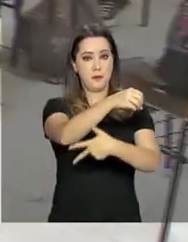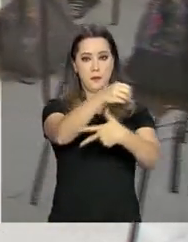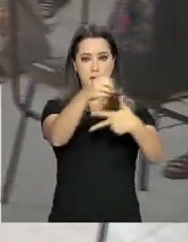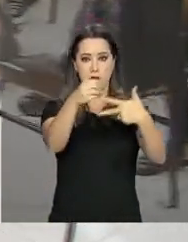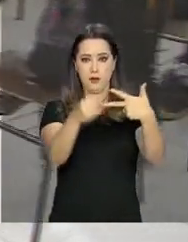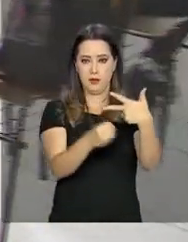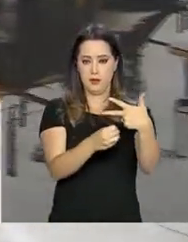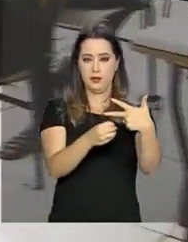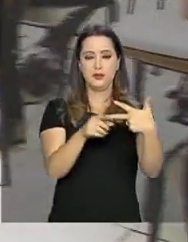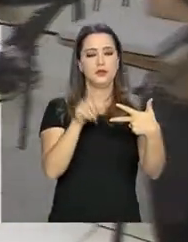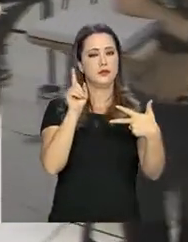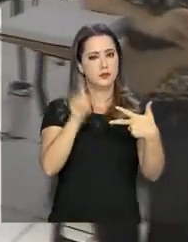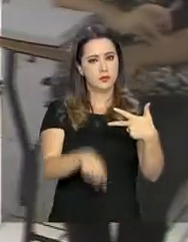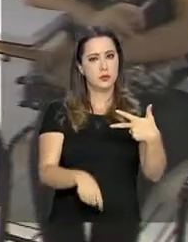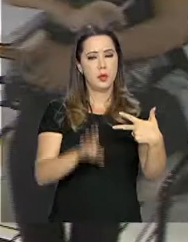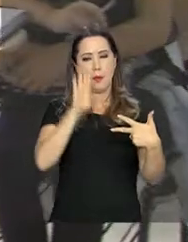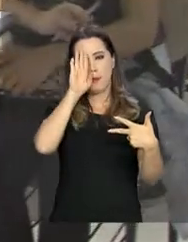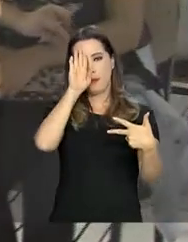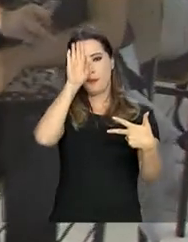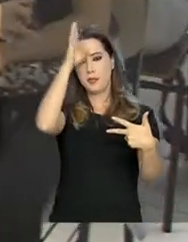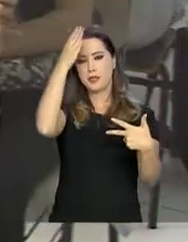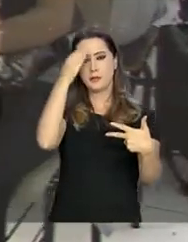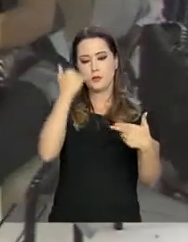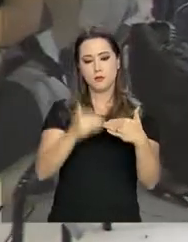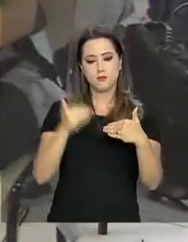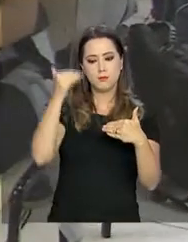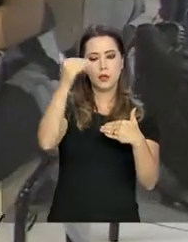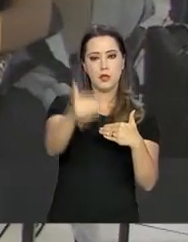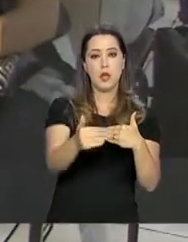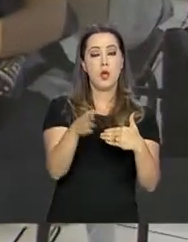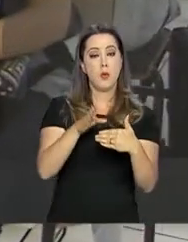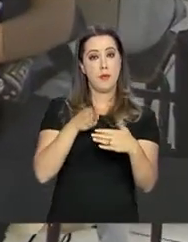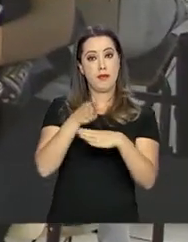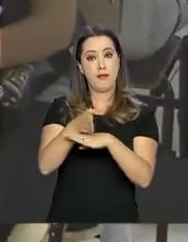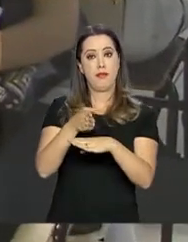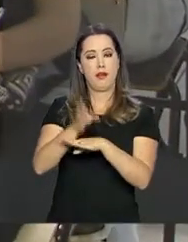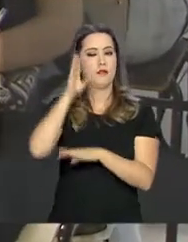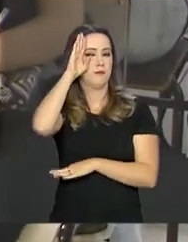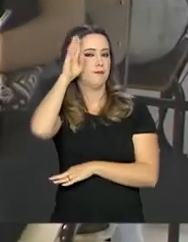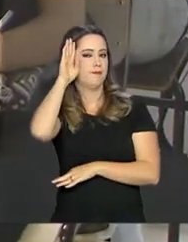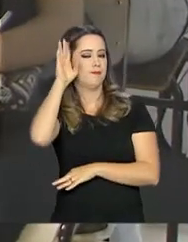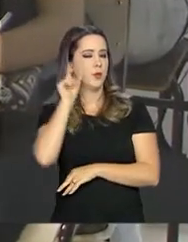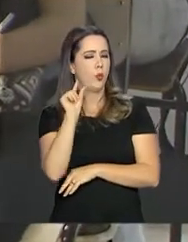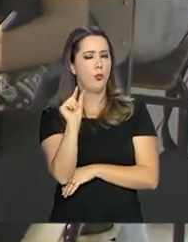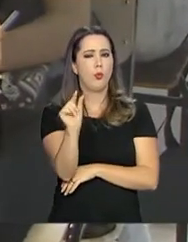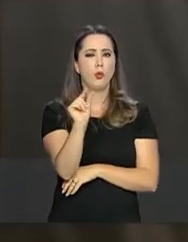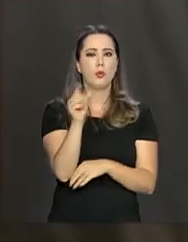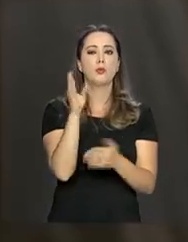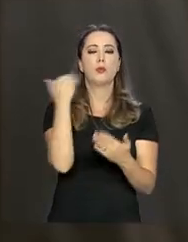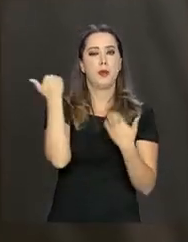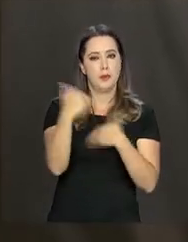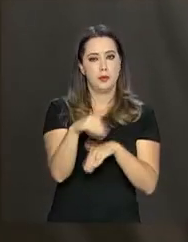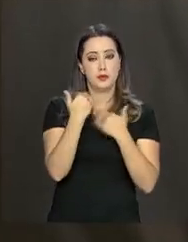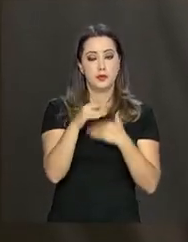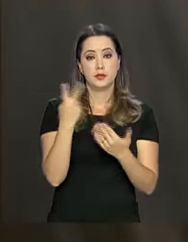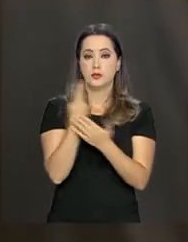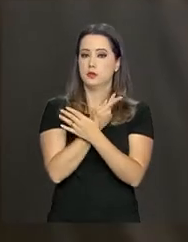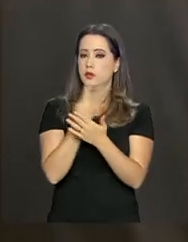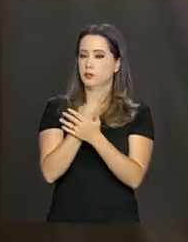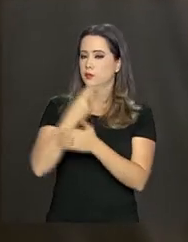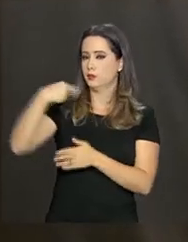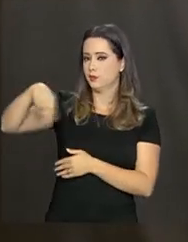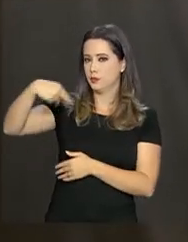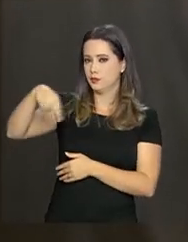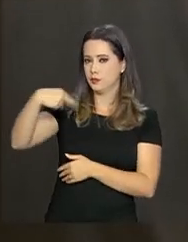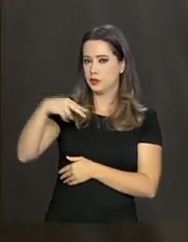Ensino Médio, o Enem, é o principal passaporte de acesso ao ensino superior. Falta pouco para a prova, que será realizada em